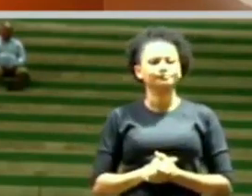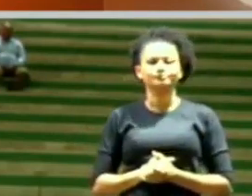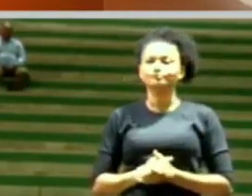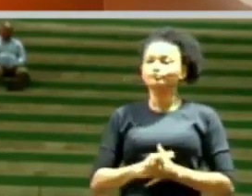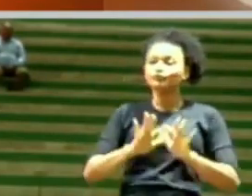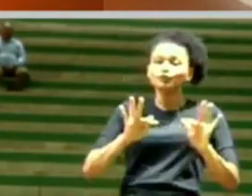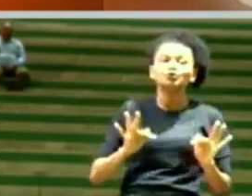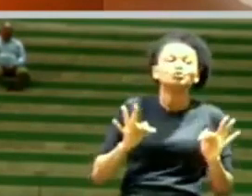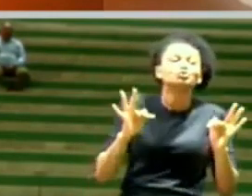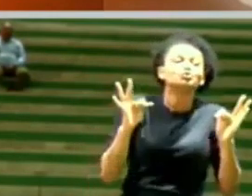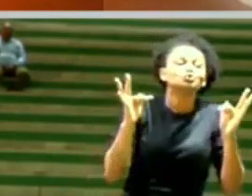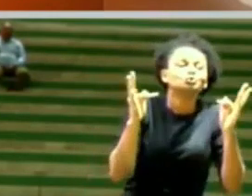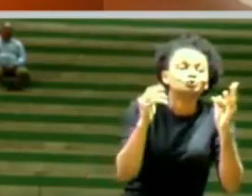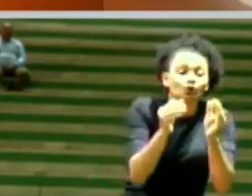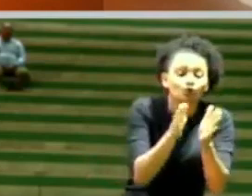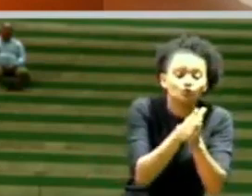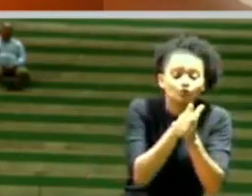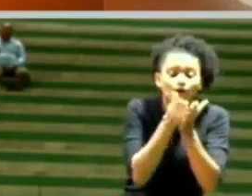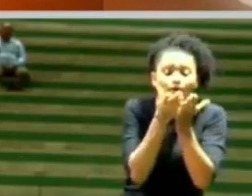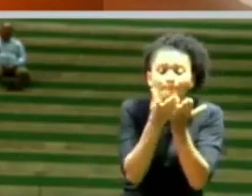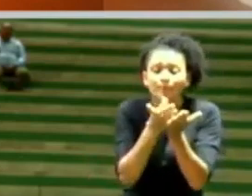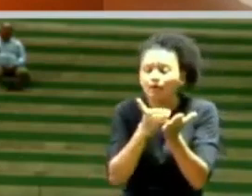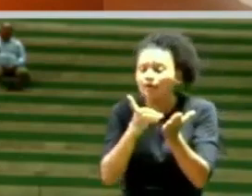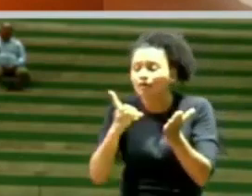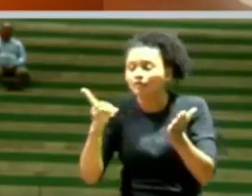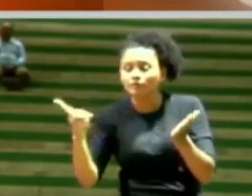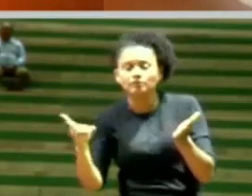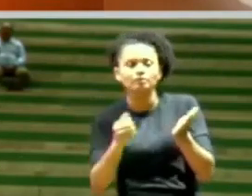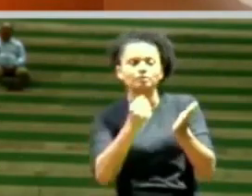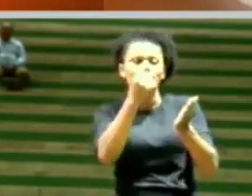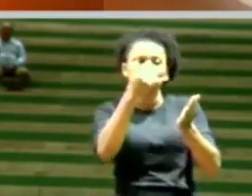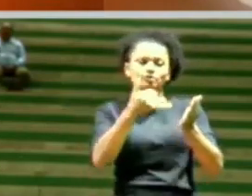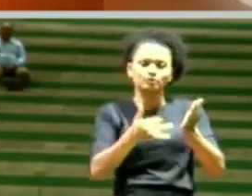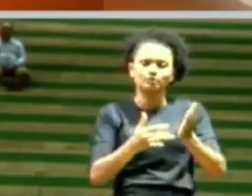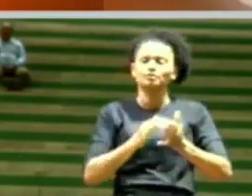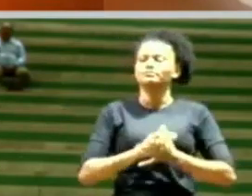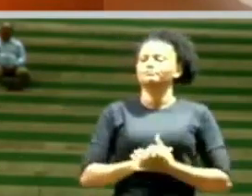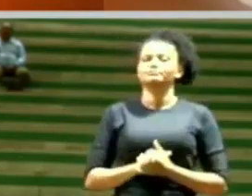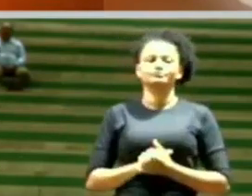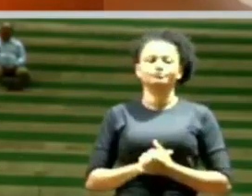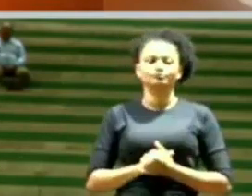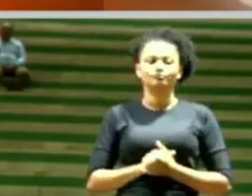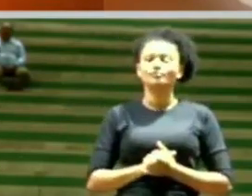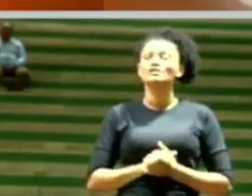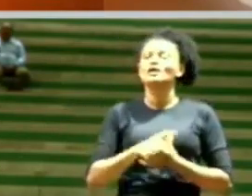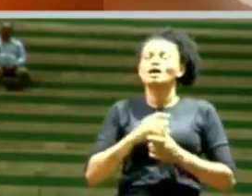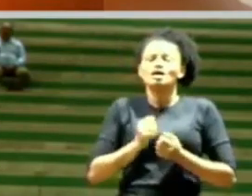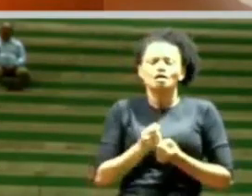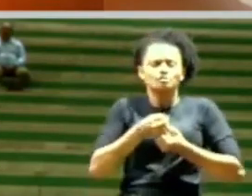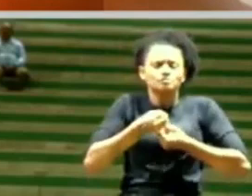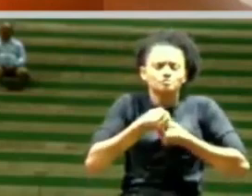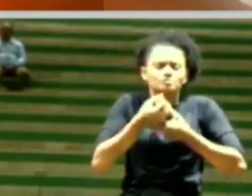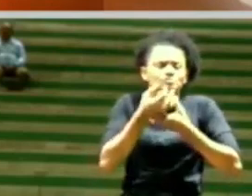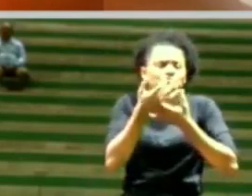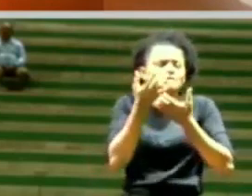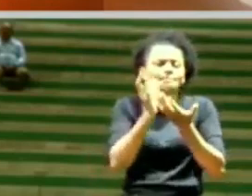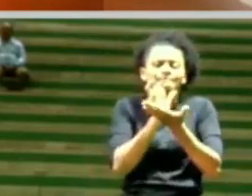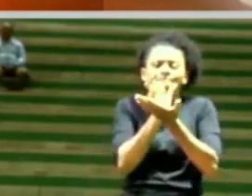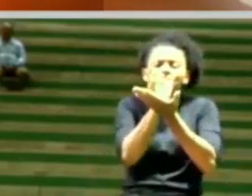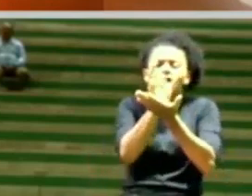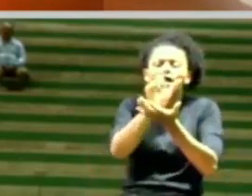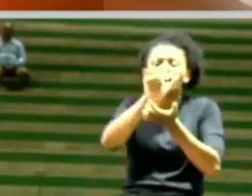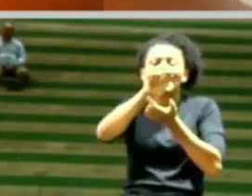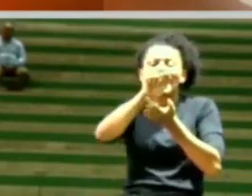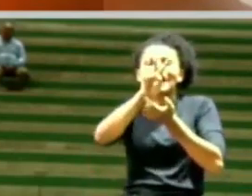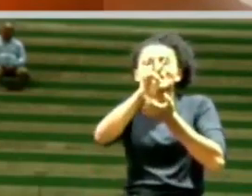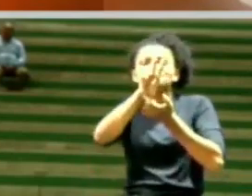Em toda a Bíblia, em toda a Bíblia, a expressão